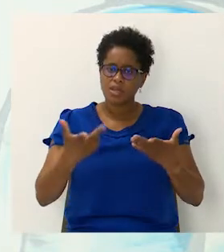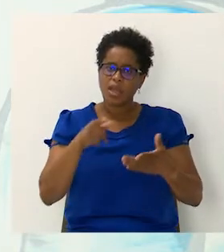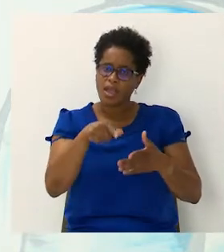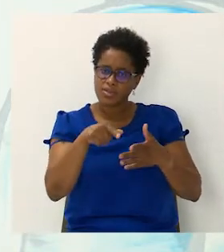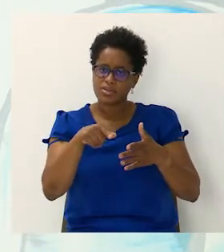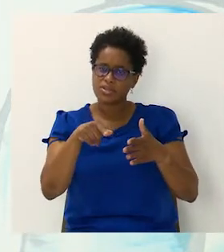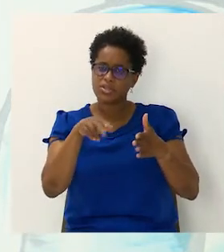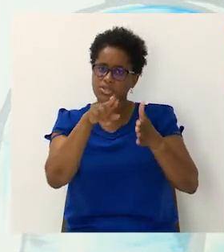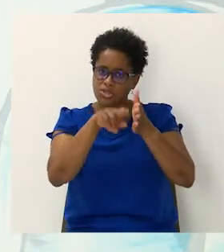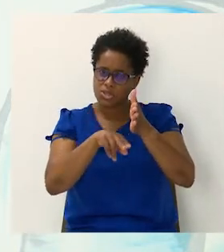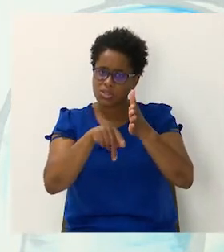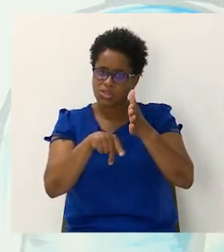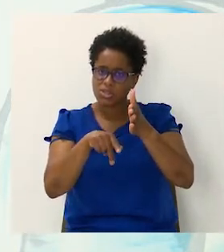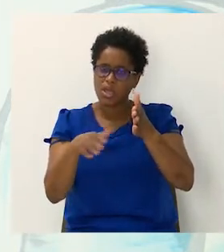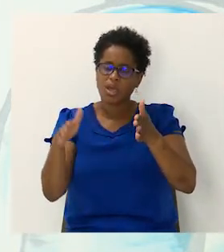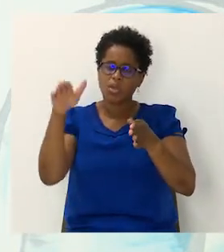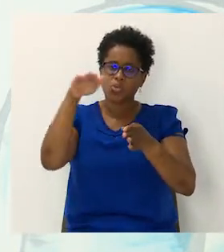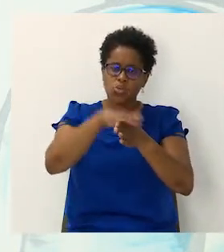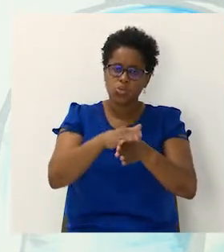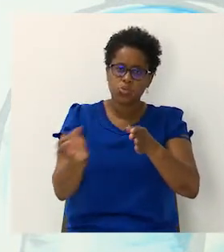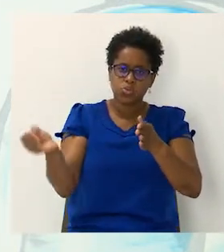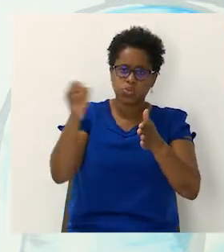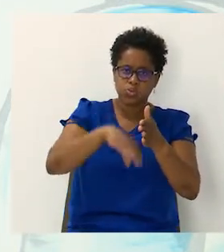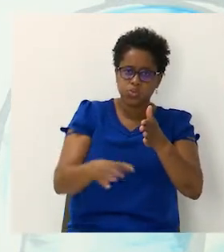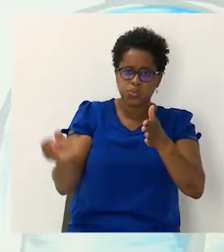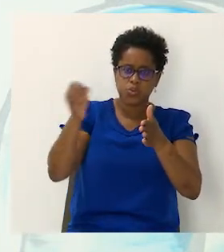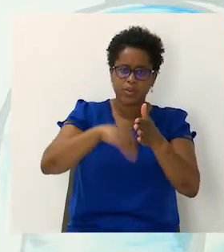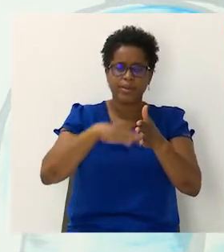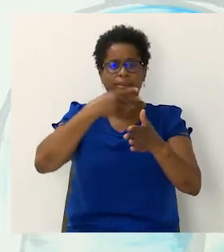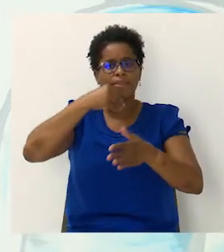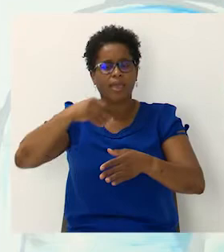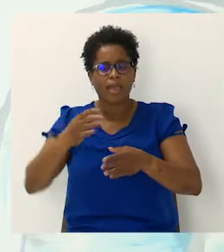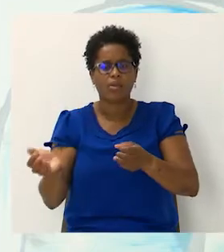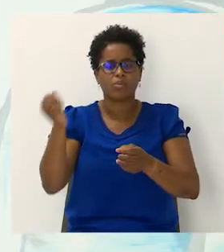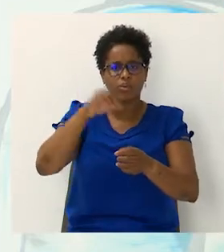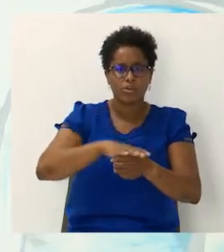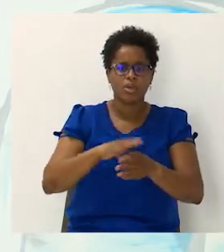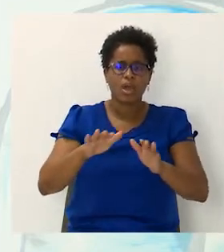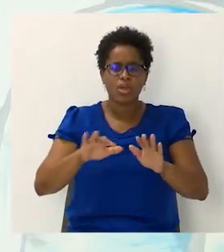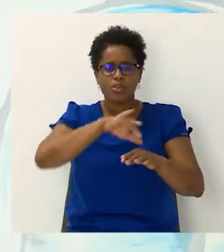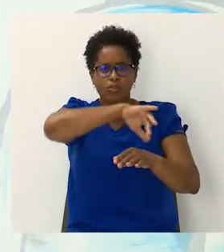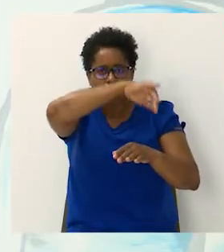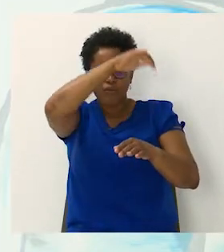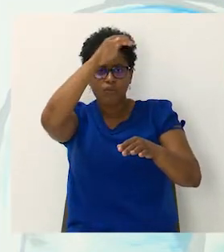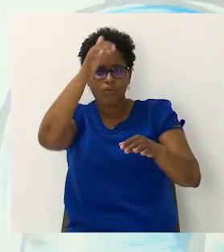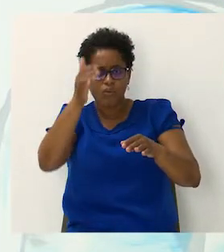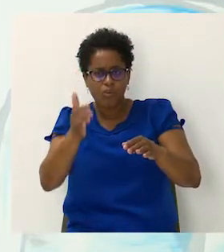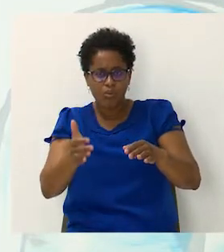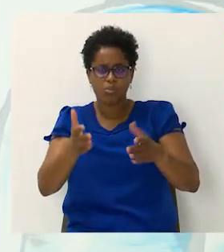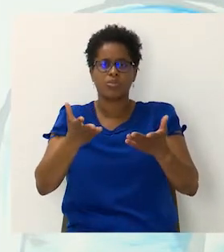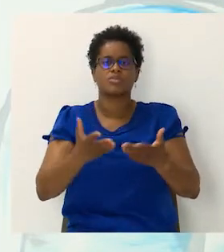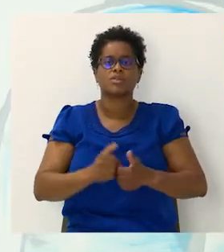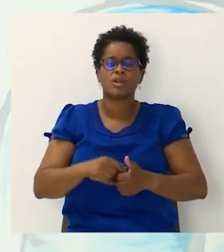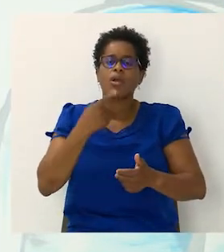câmaras eram entupidas de terras até formarem uma monte,